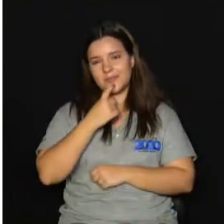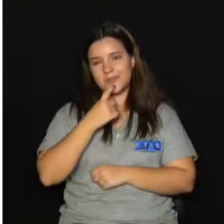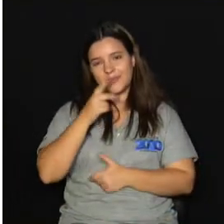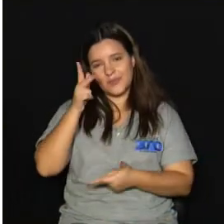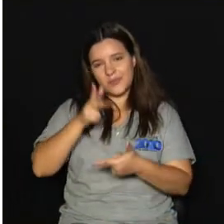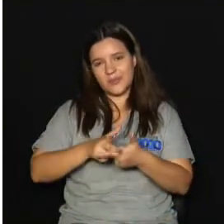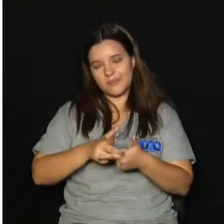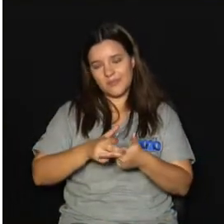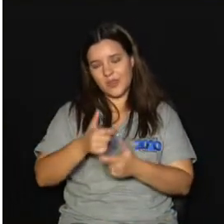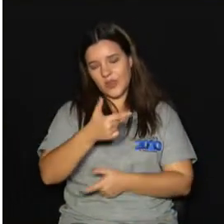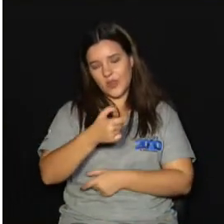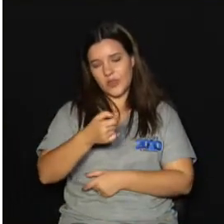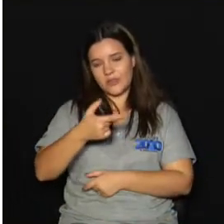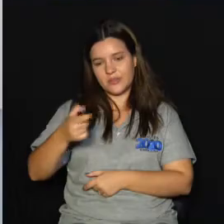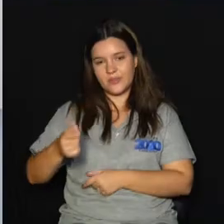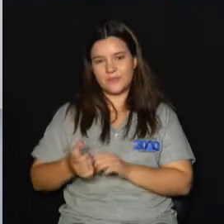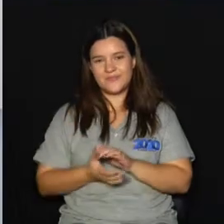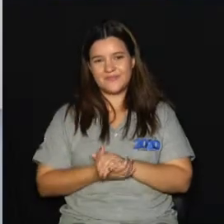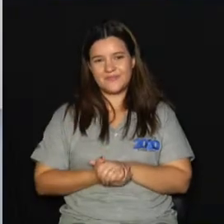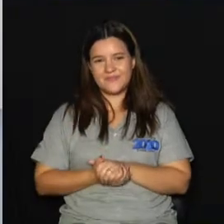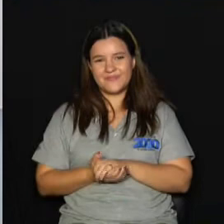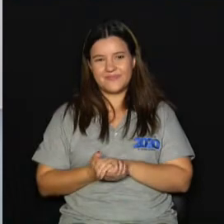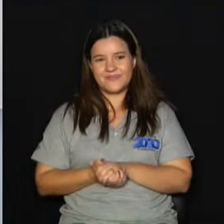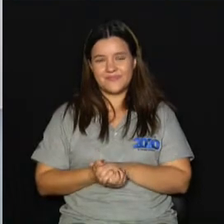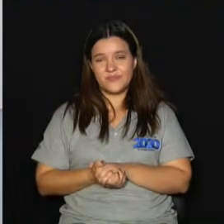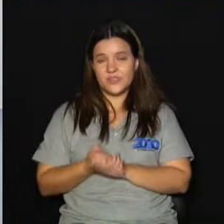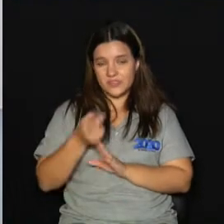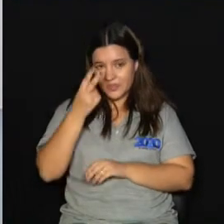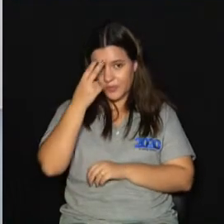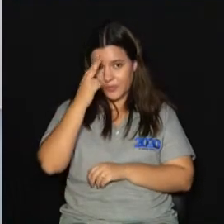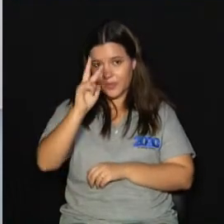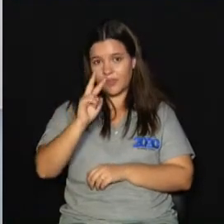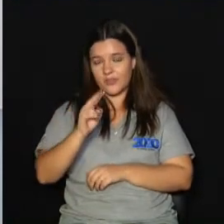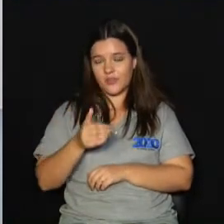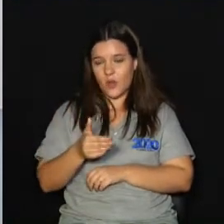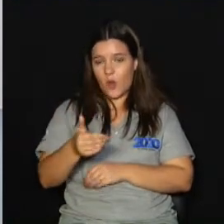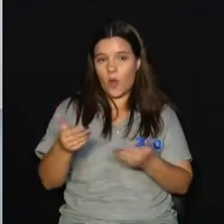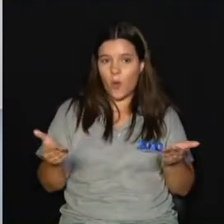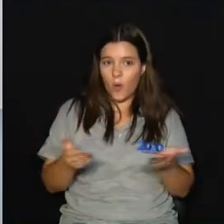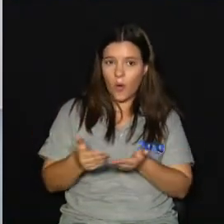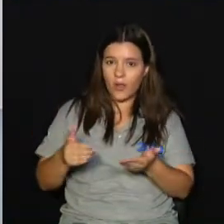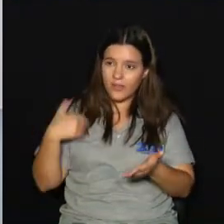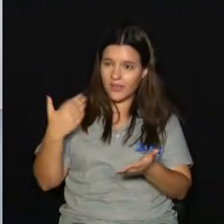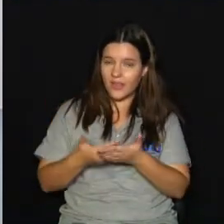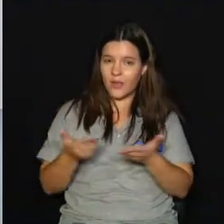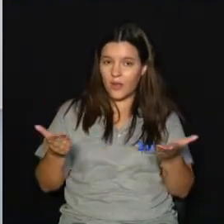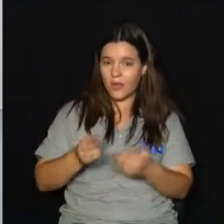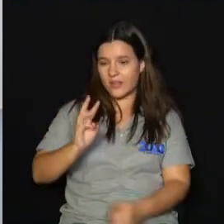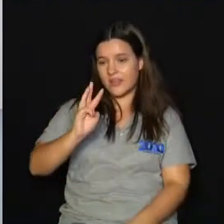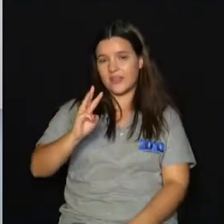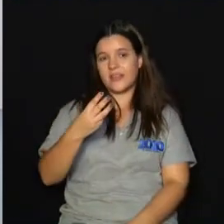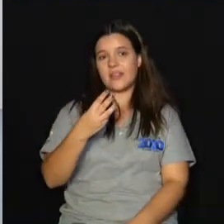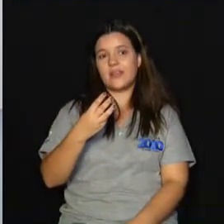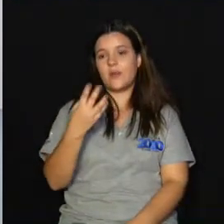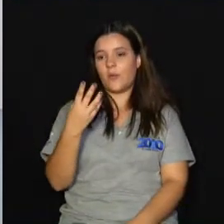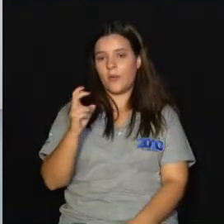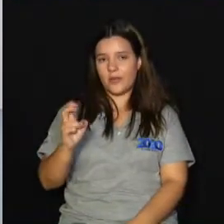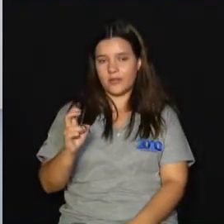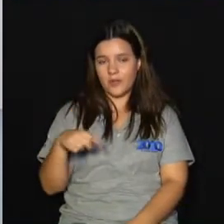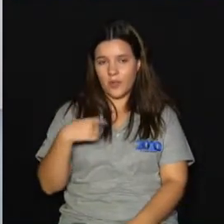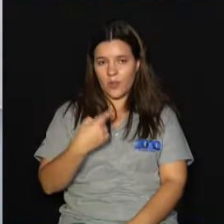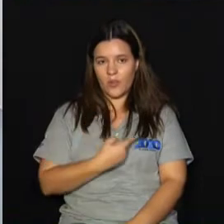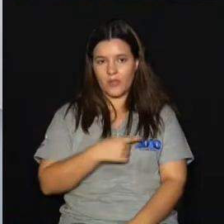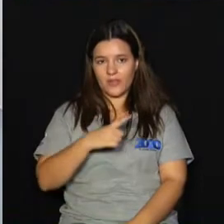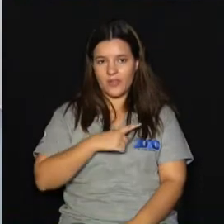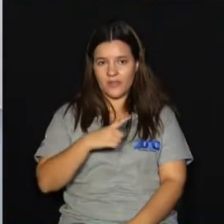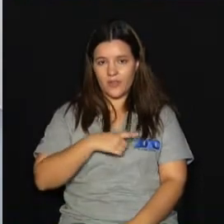das eleições 2020. Lembrando que no dia de hoje, né, até agora, 3 horas e 45 minutos, nós